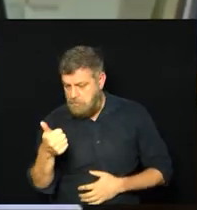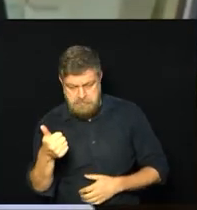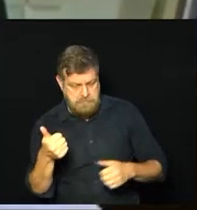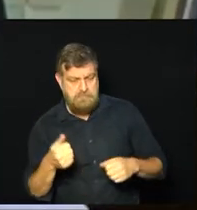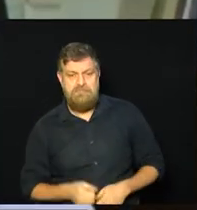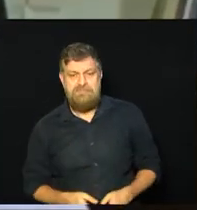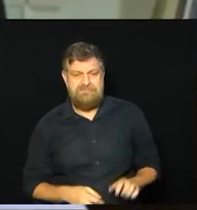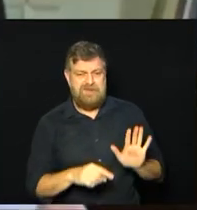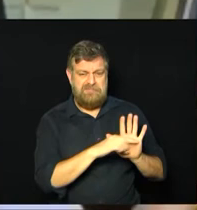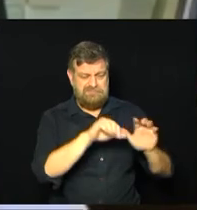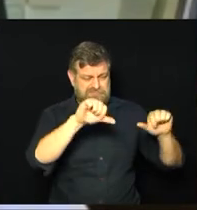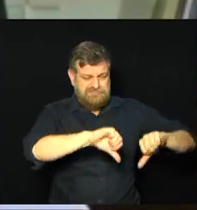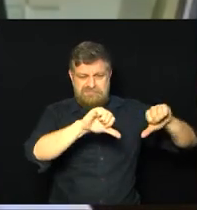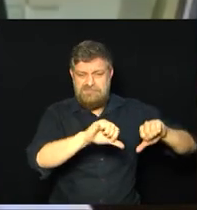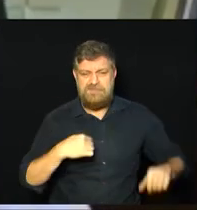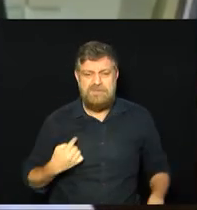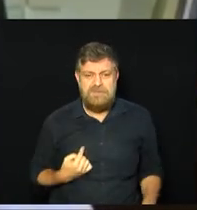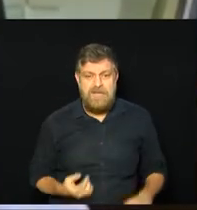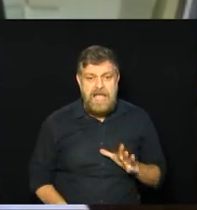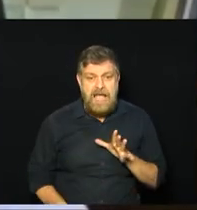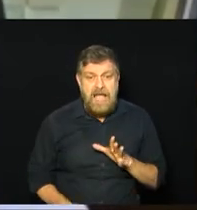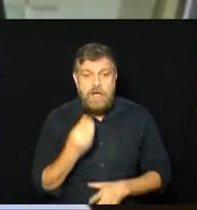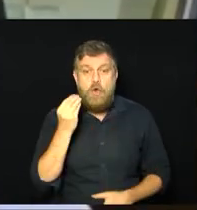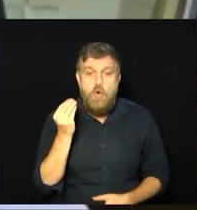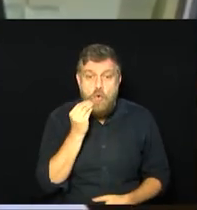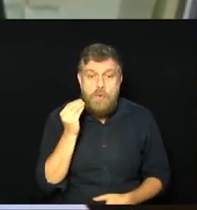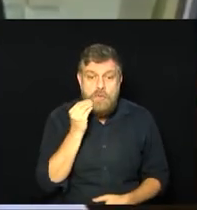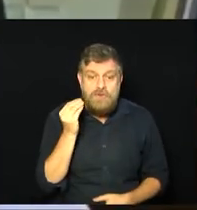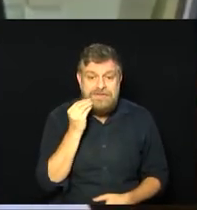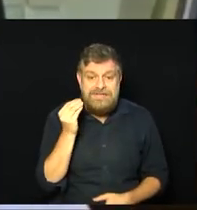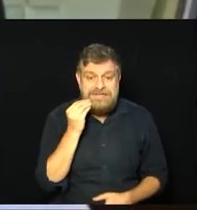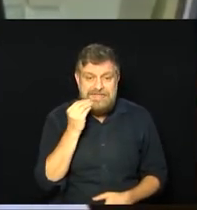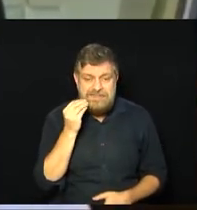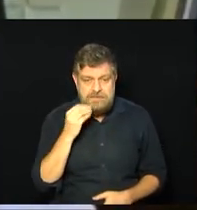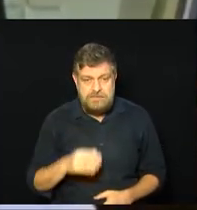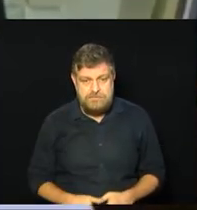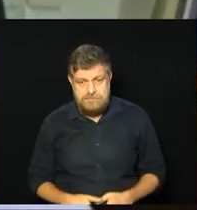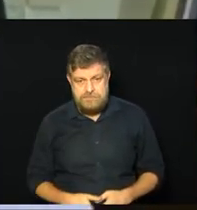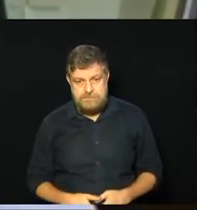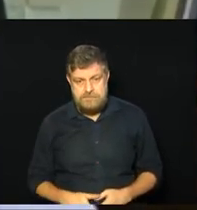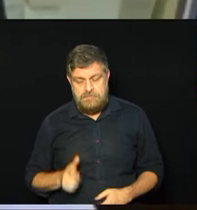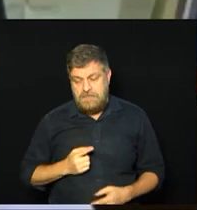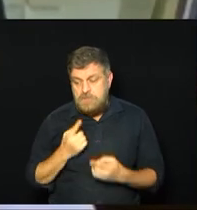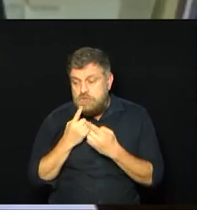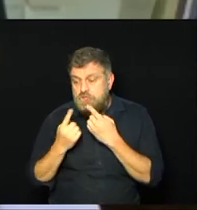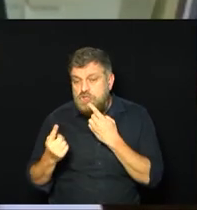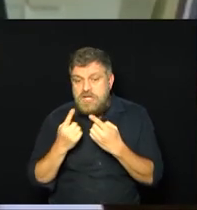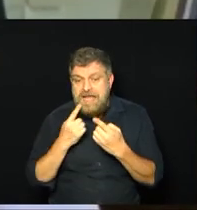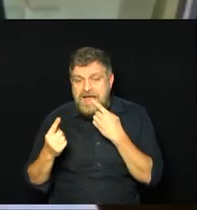para... Ela criou oportunidades e continua criando oportunidades de diálogos,